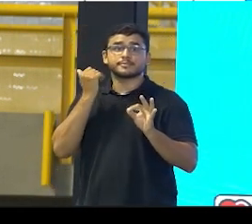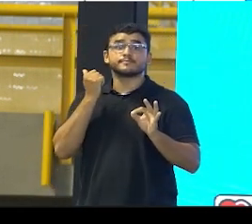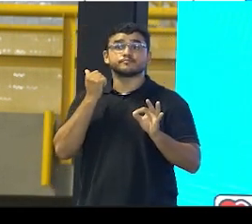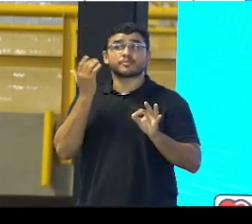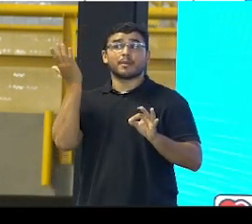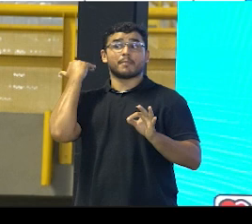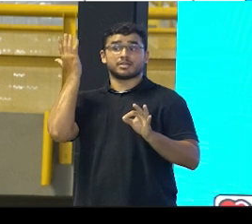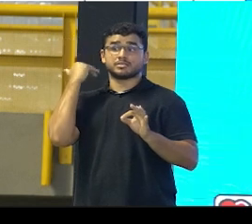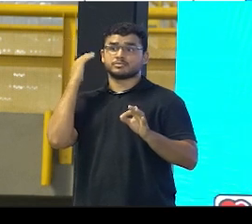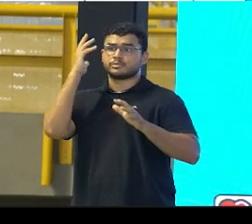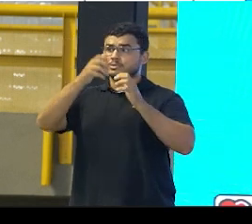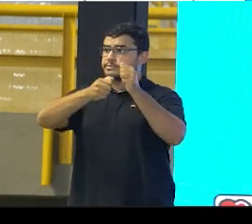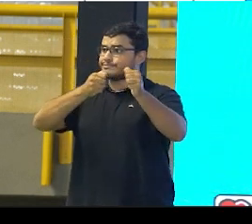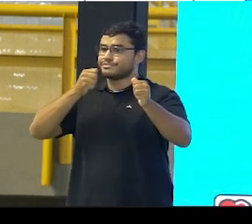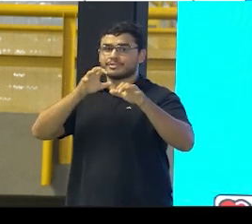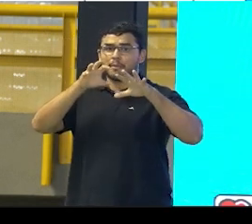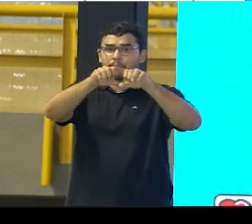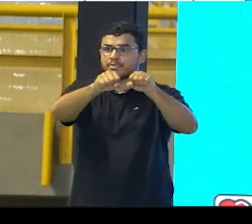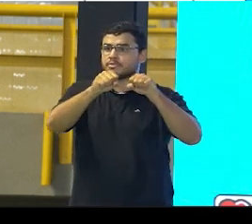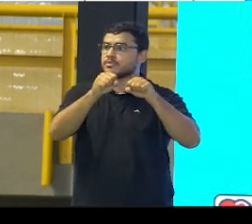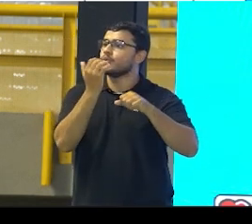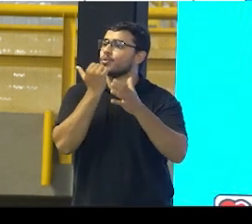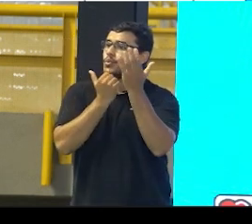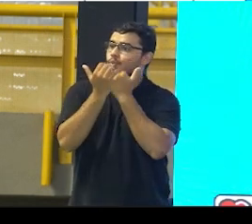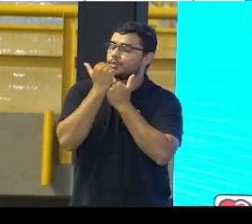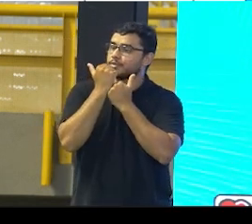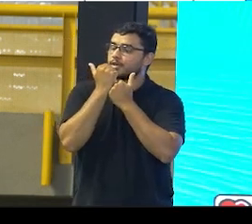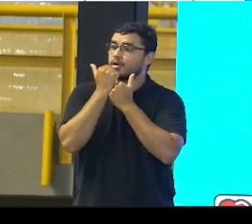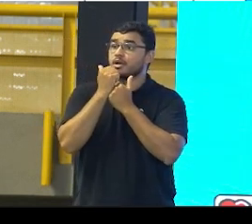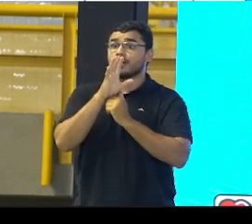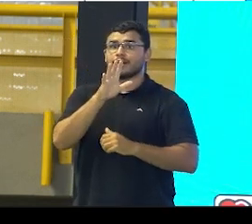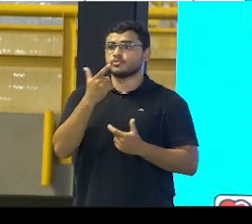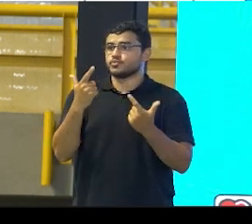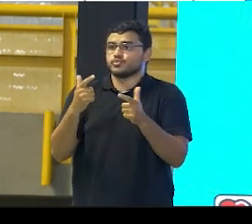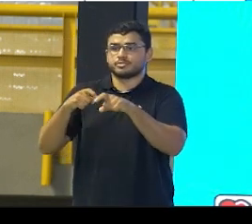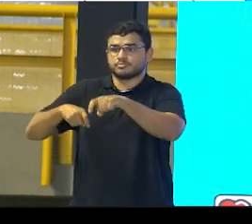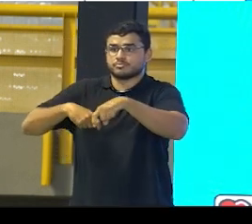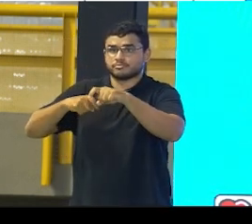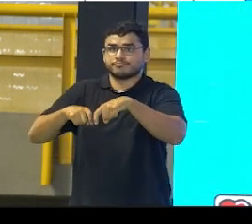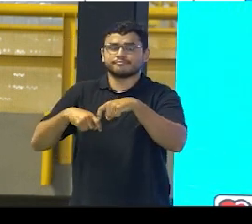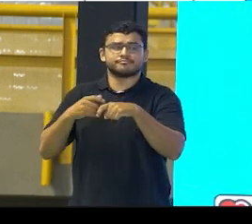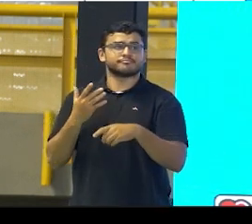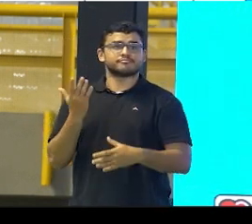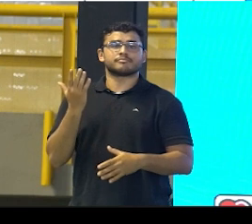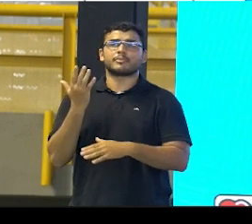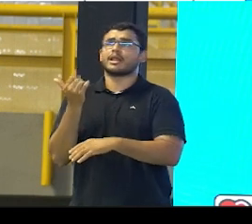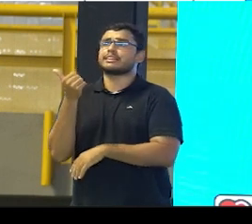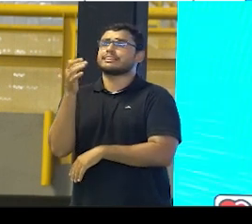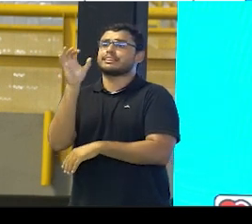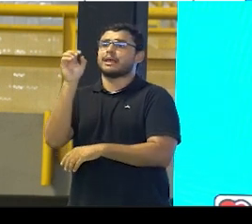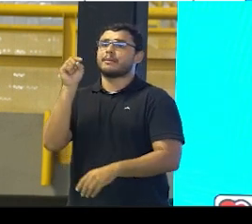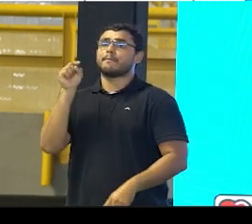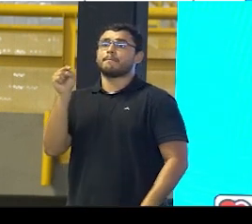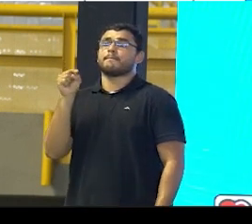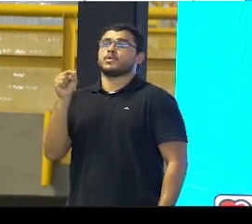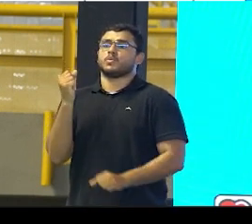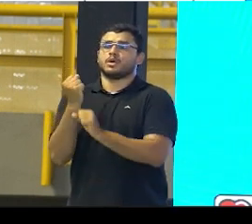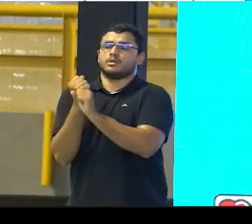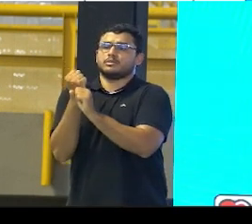coletores, e teve uma mudança na história da humanidade, em torno de 10 mil anos, quando os